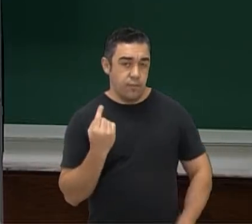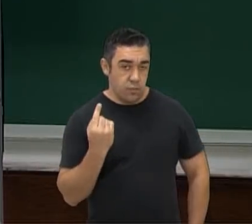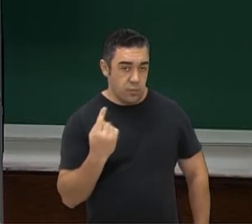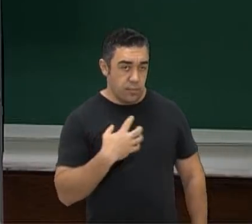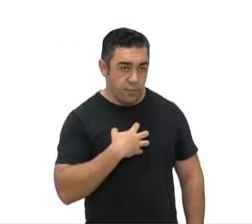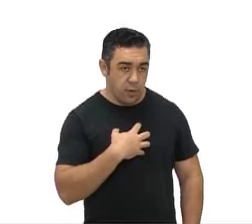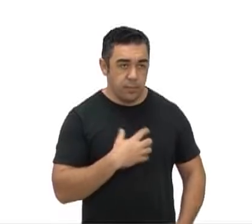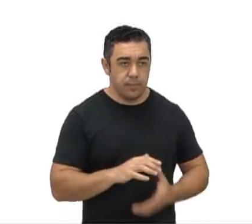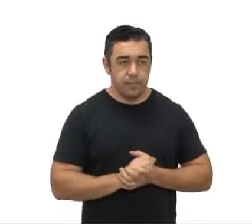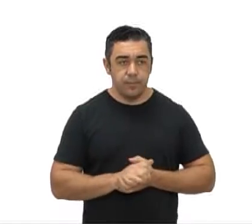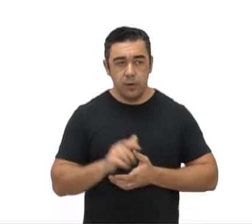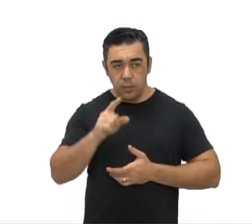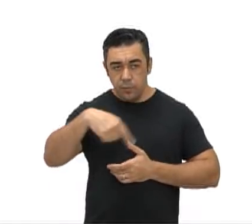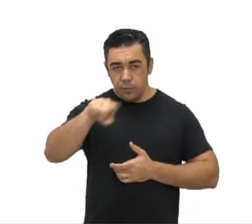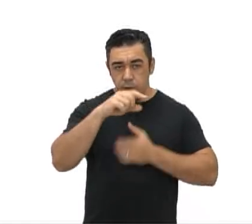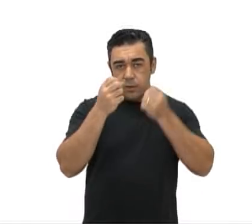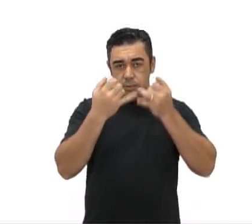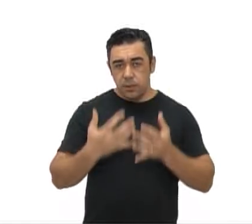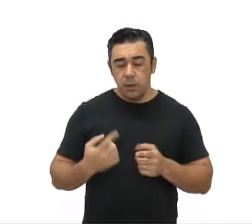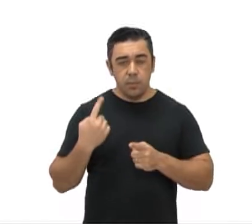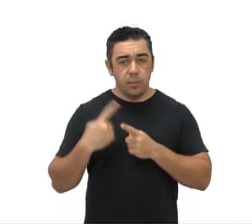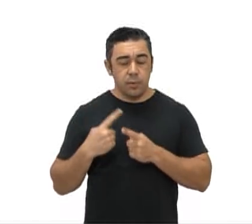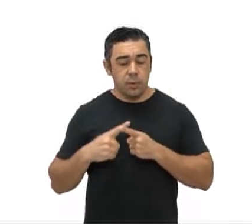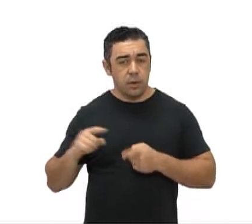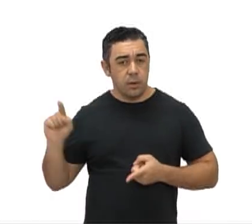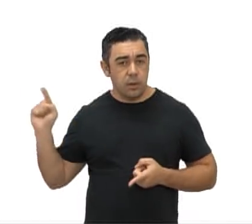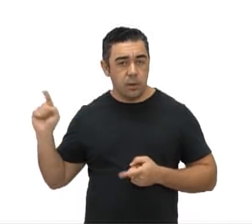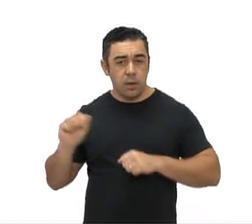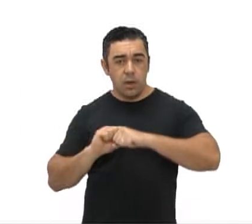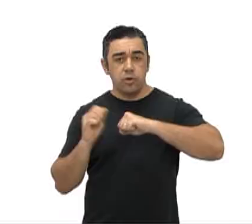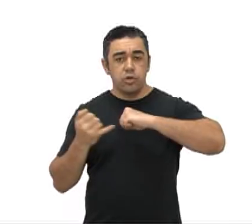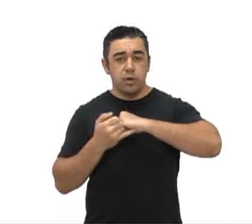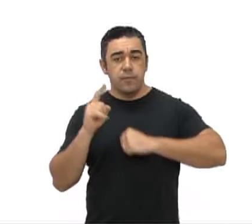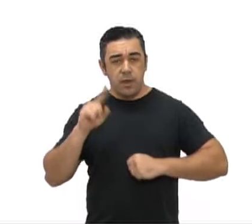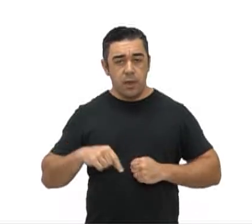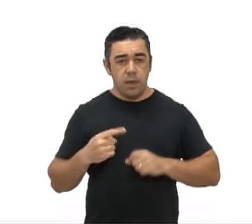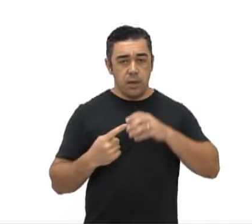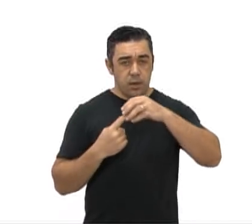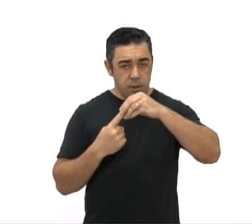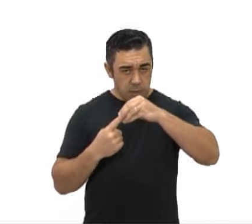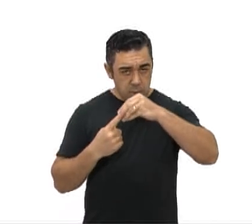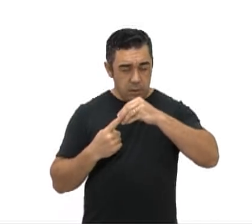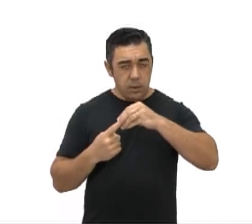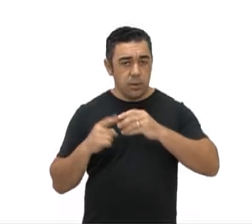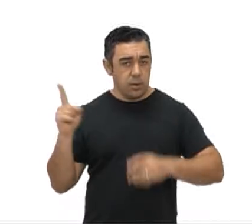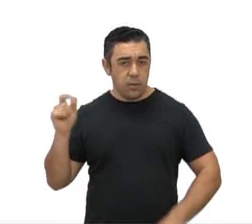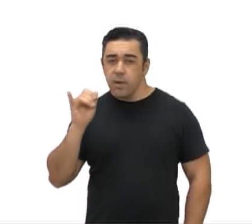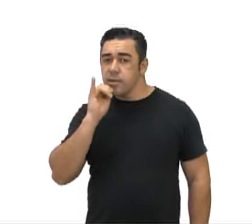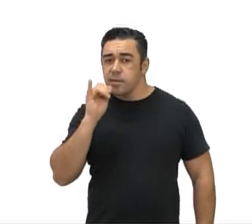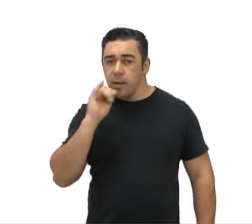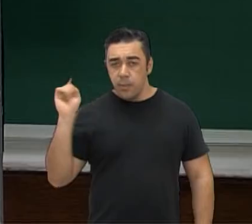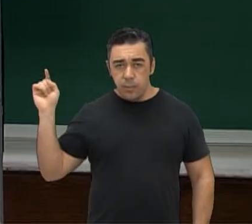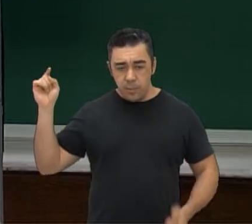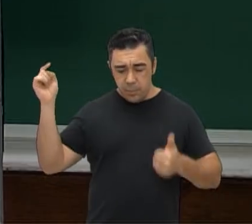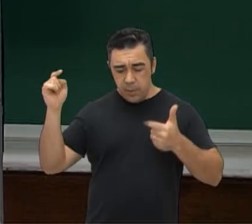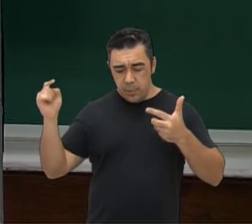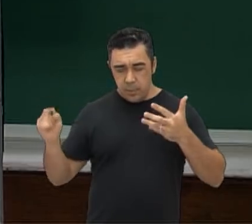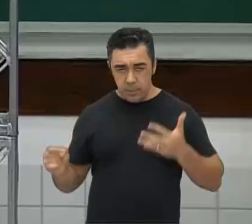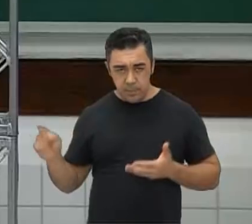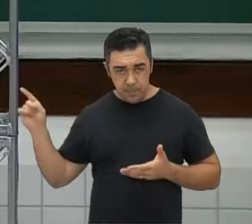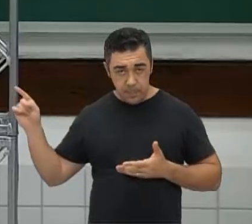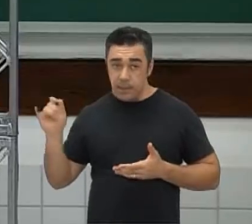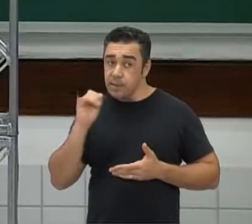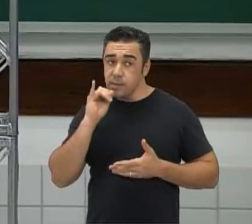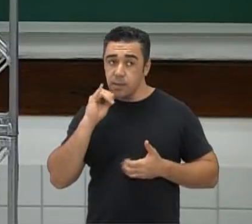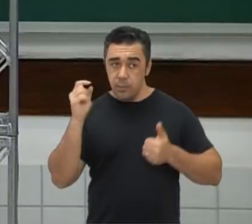uniformes, tá? Vocês vão explicar por que os adjetivos são uniformes nos exemplos a seguir, ok? Então, eu vou deixar os